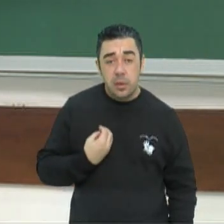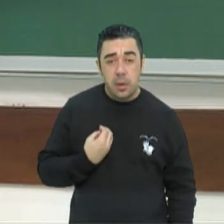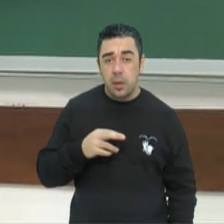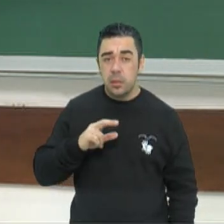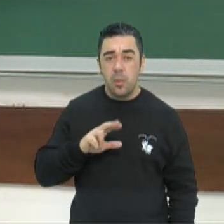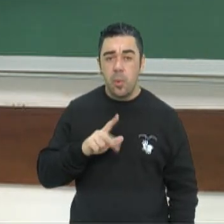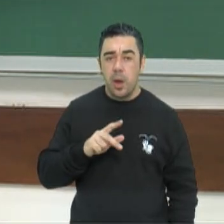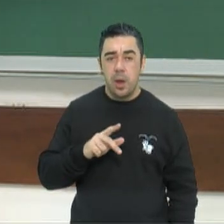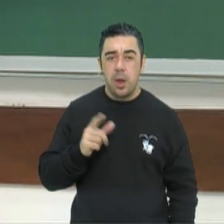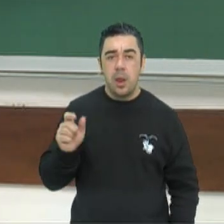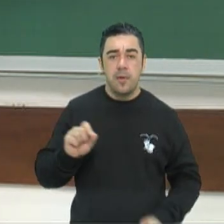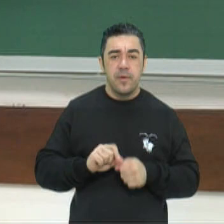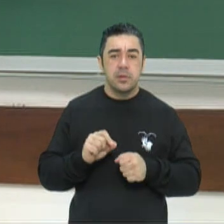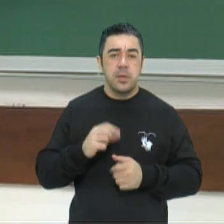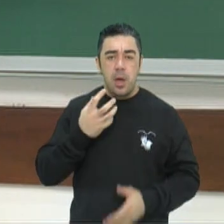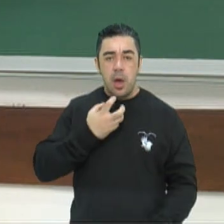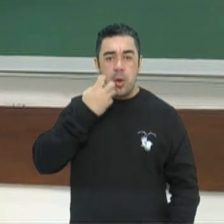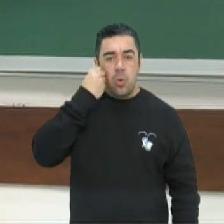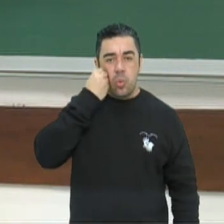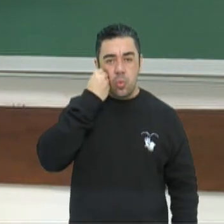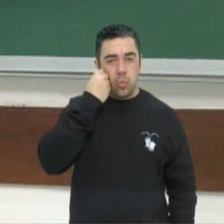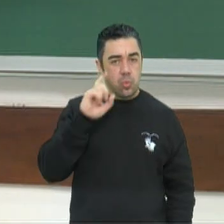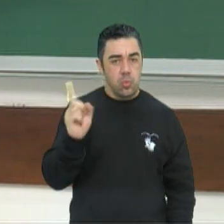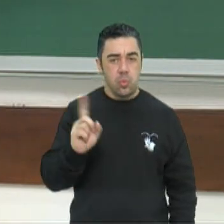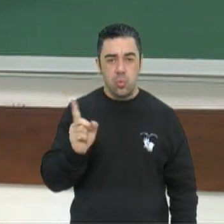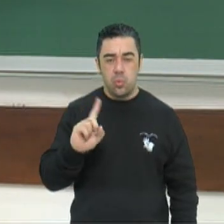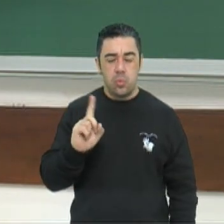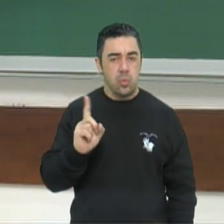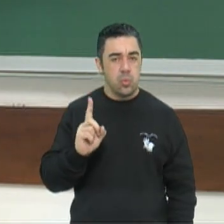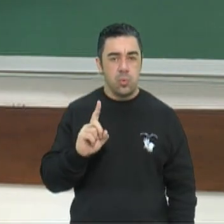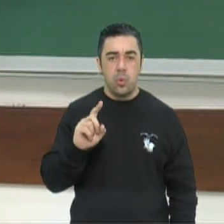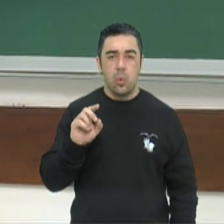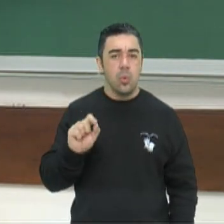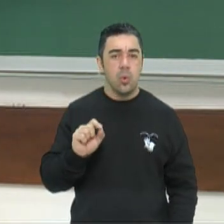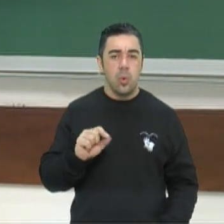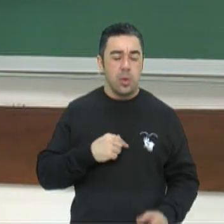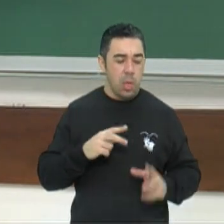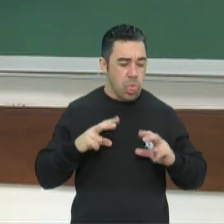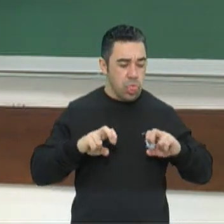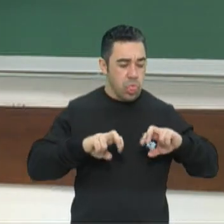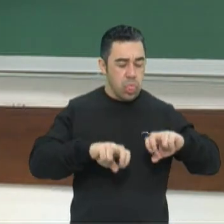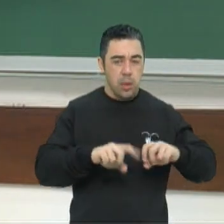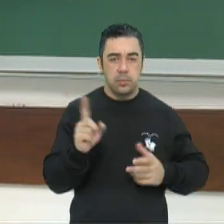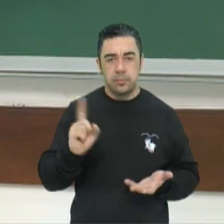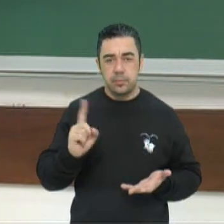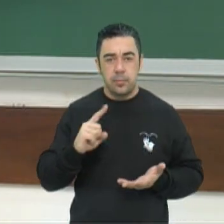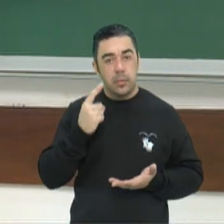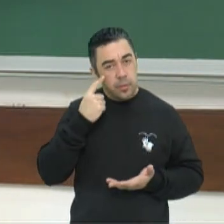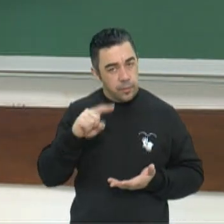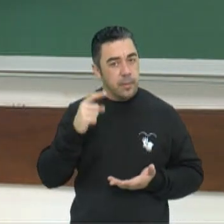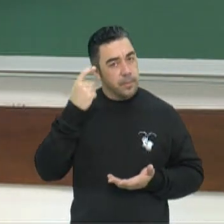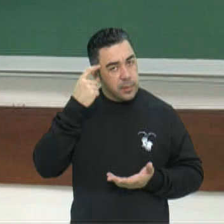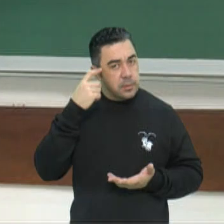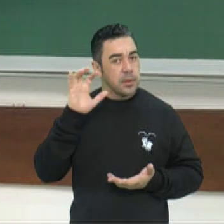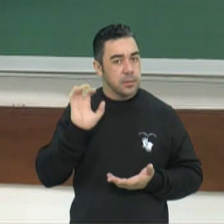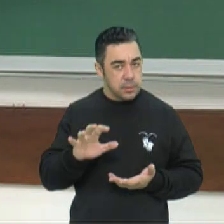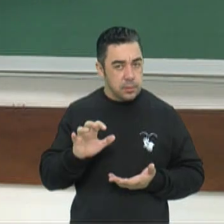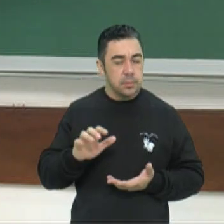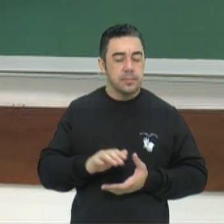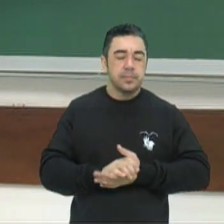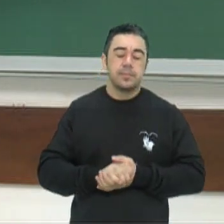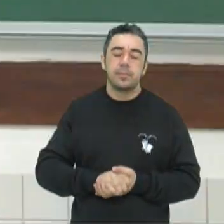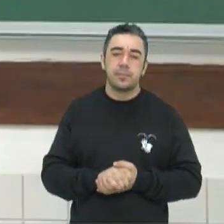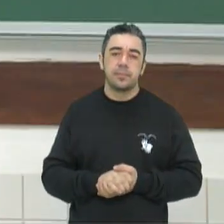atividades que buscavam lucro, que buscavam a exploração. Então, para a gente poder refletir também sobre esse